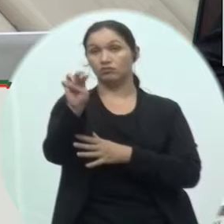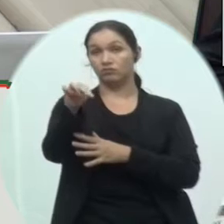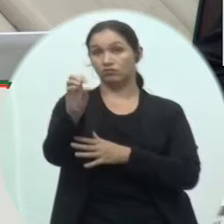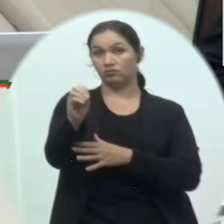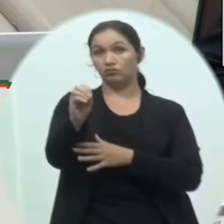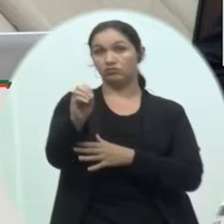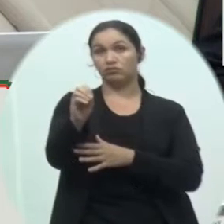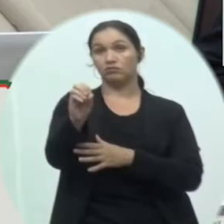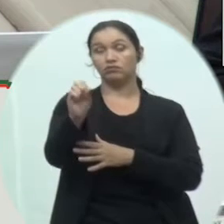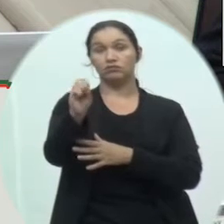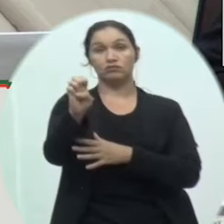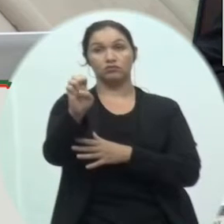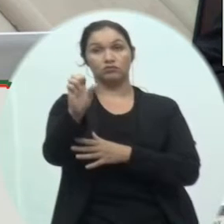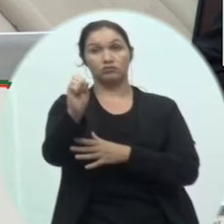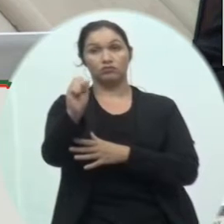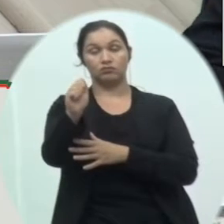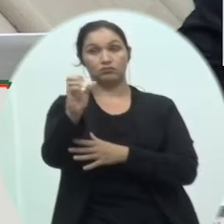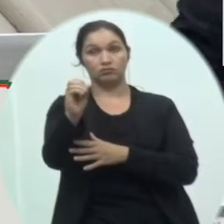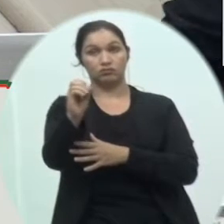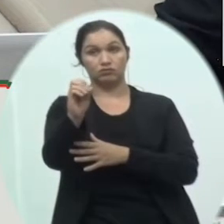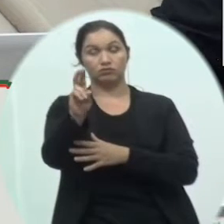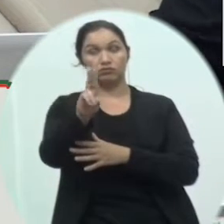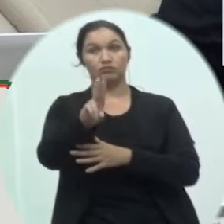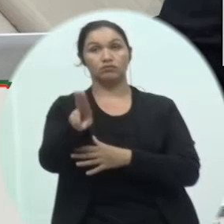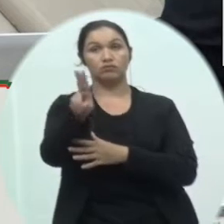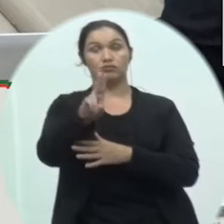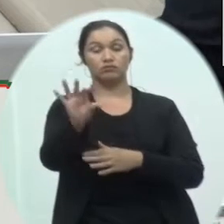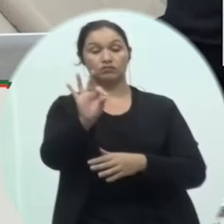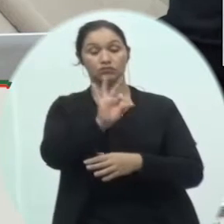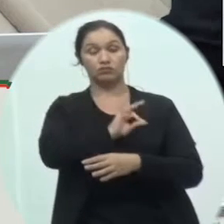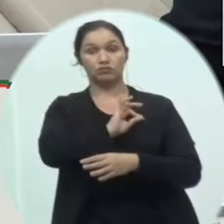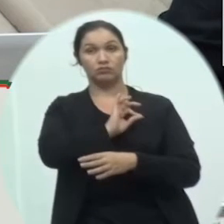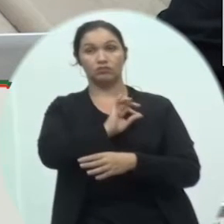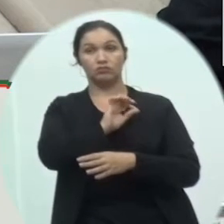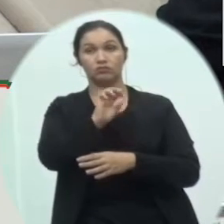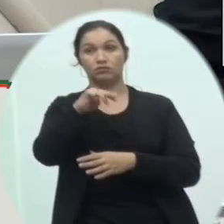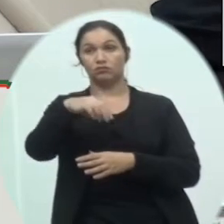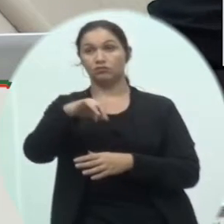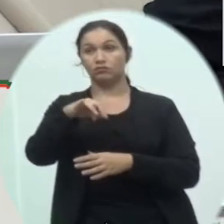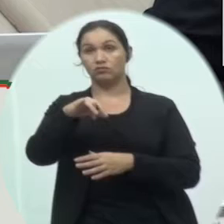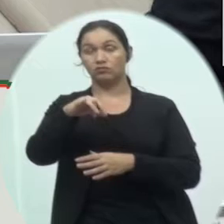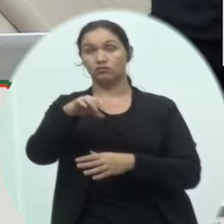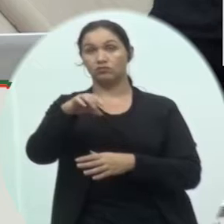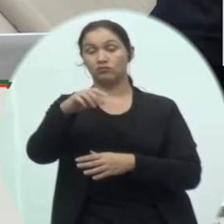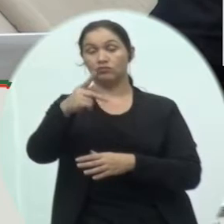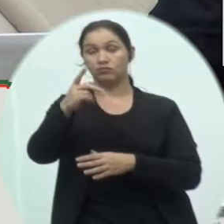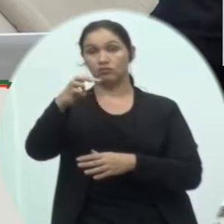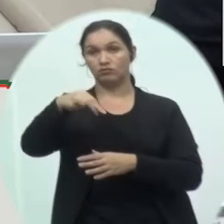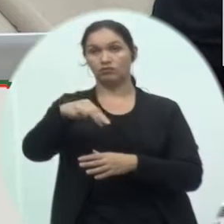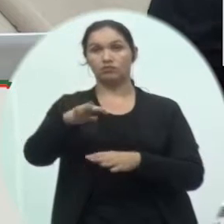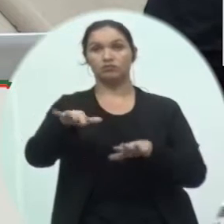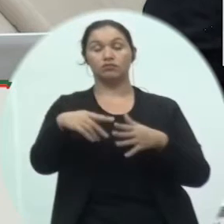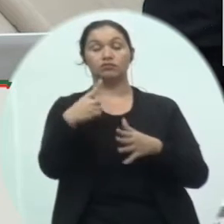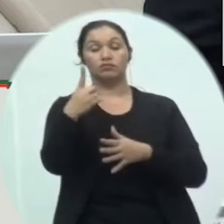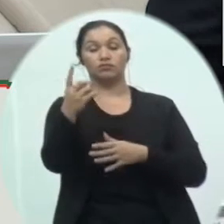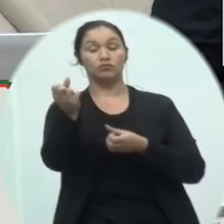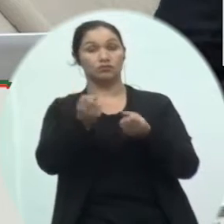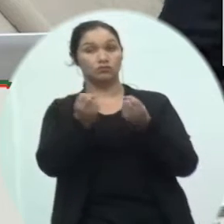Polícia Militar de Santa Catarina e da outras providências. Tal medida visa a cessão de um